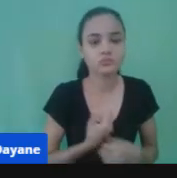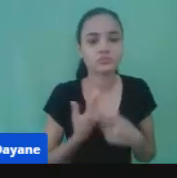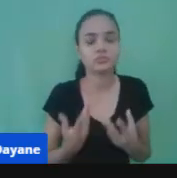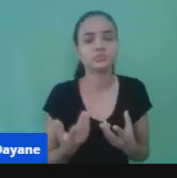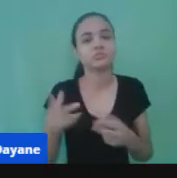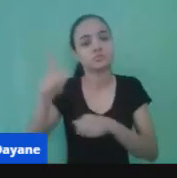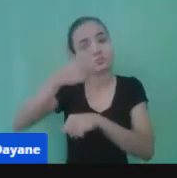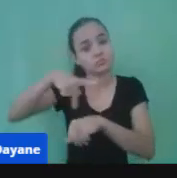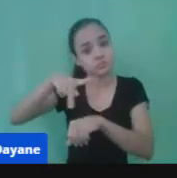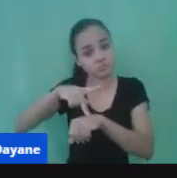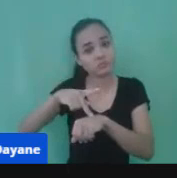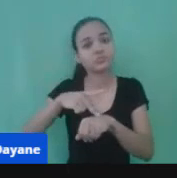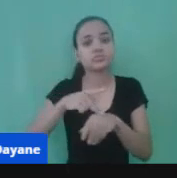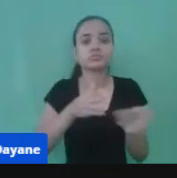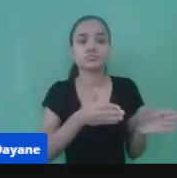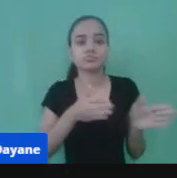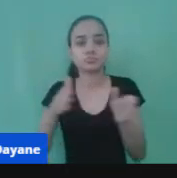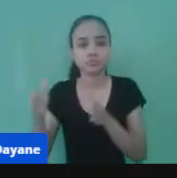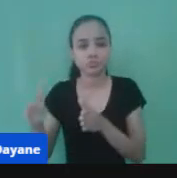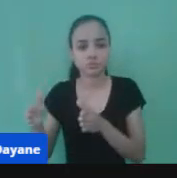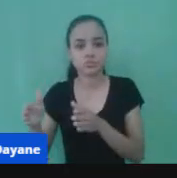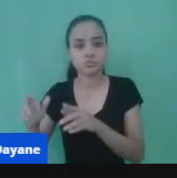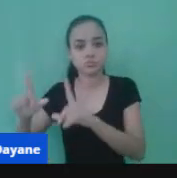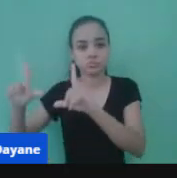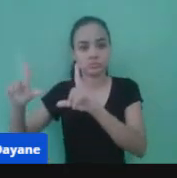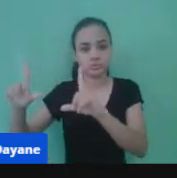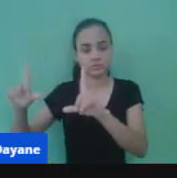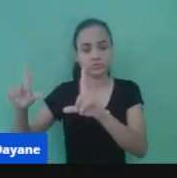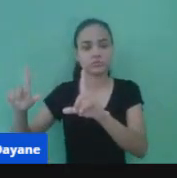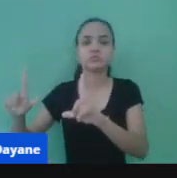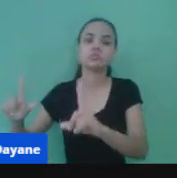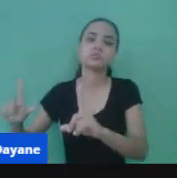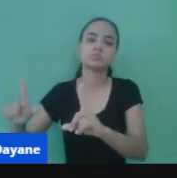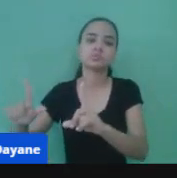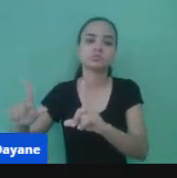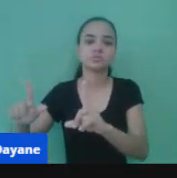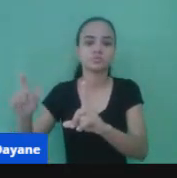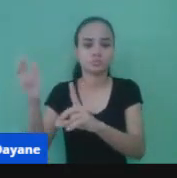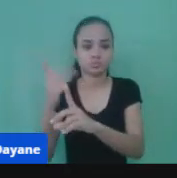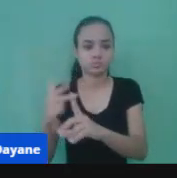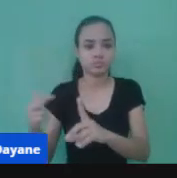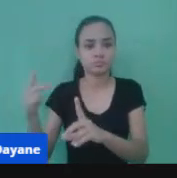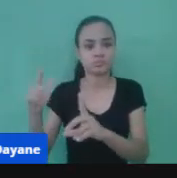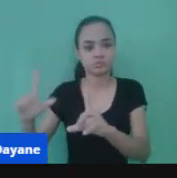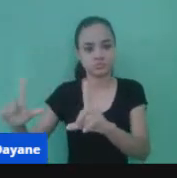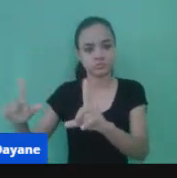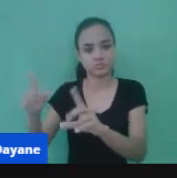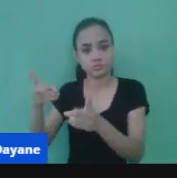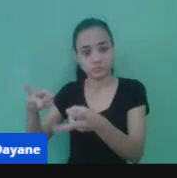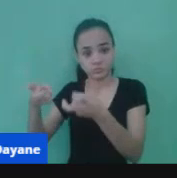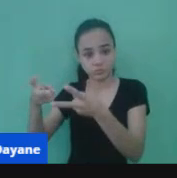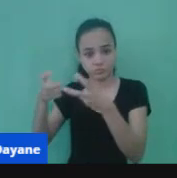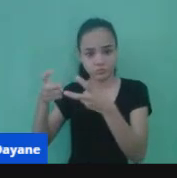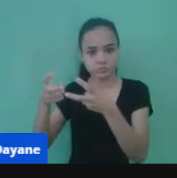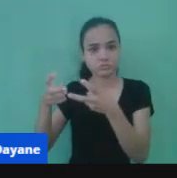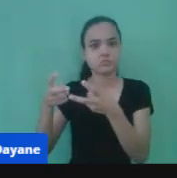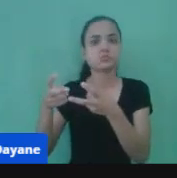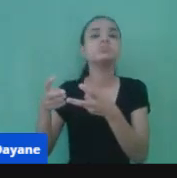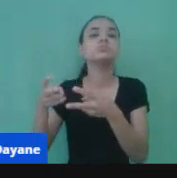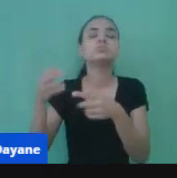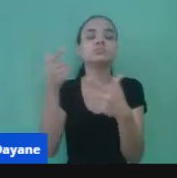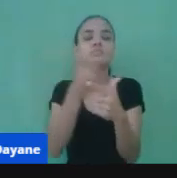ver, que diante de todos esses problemas, né, e parece que a gente não consegue voltar atrás,